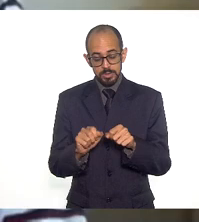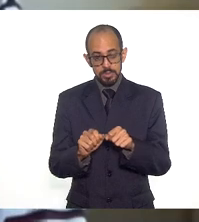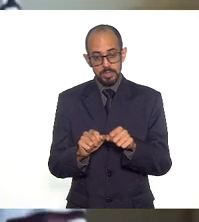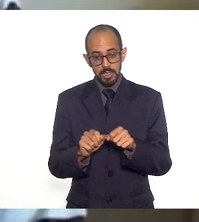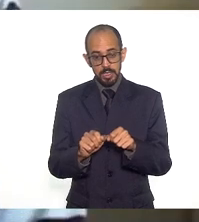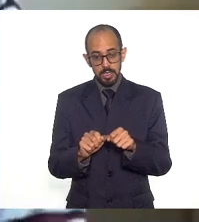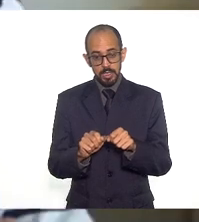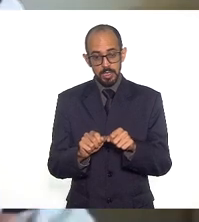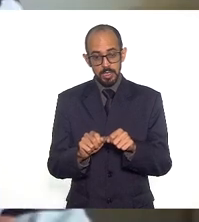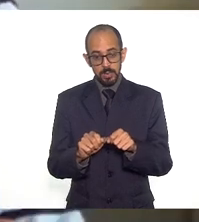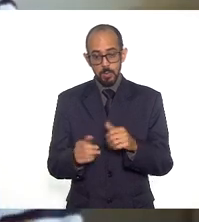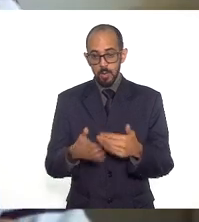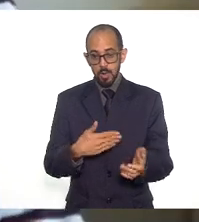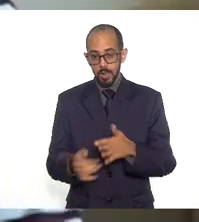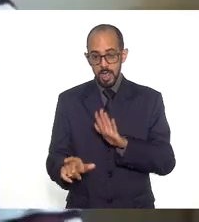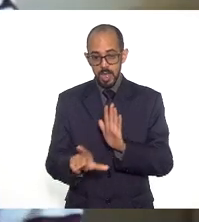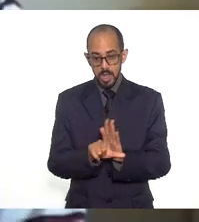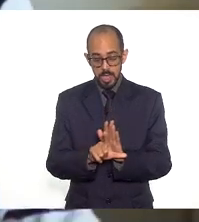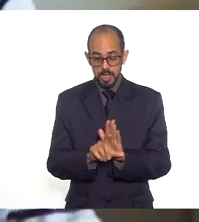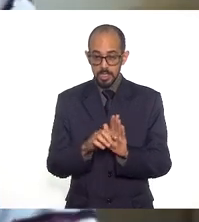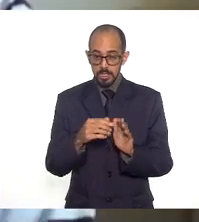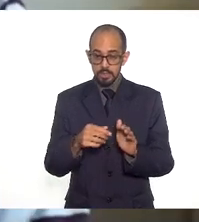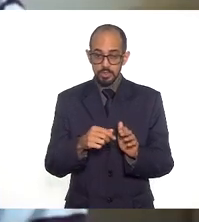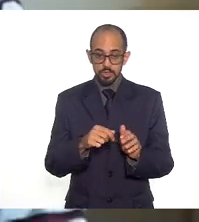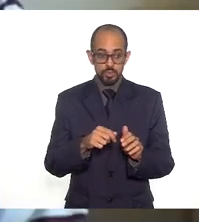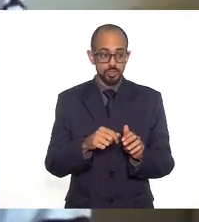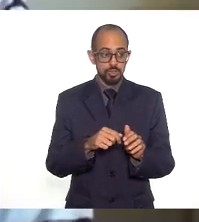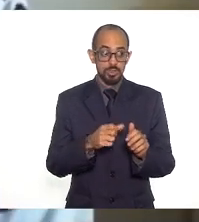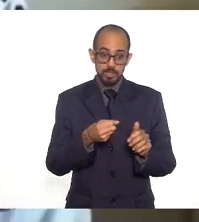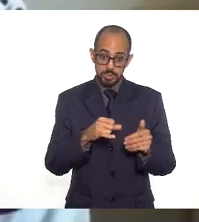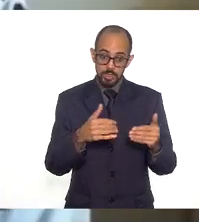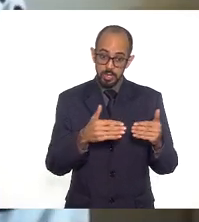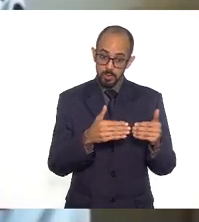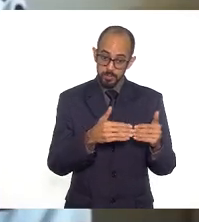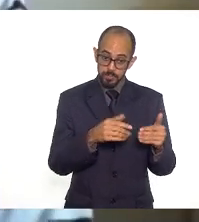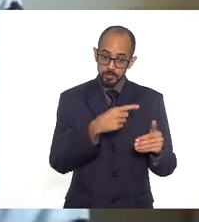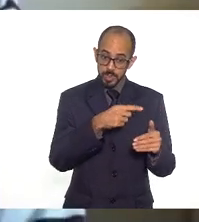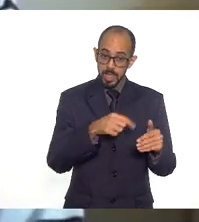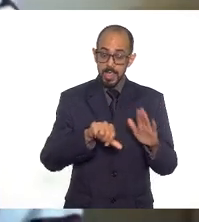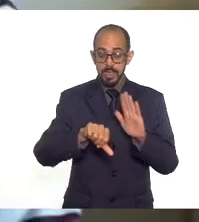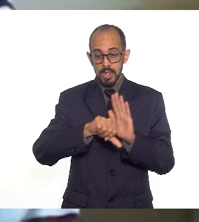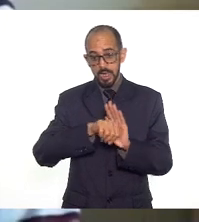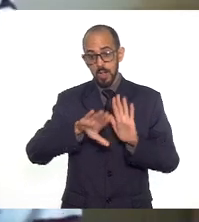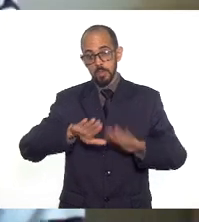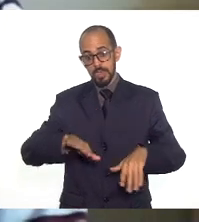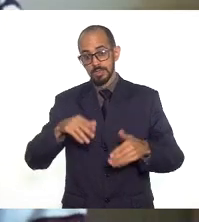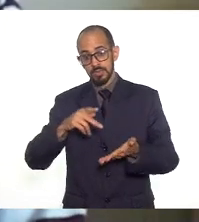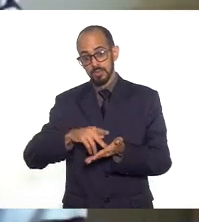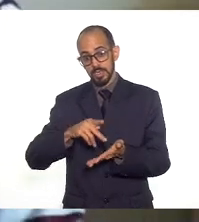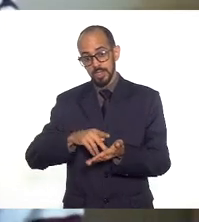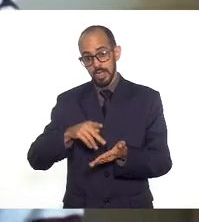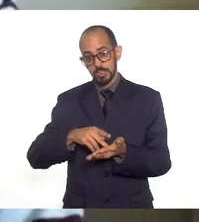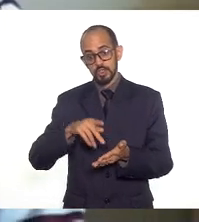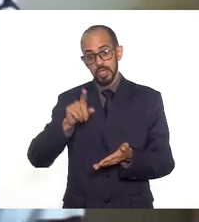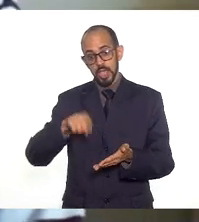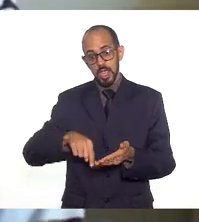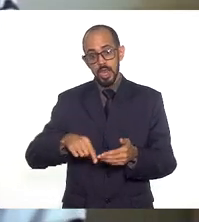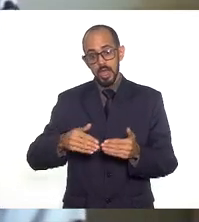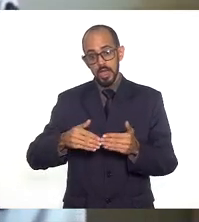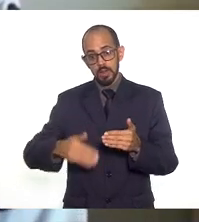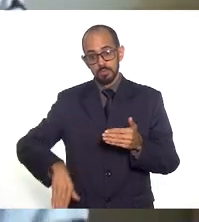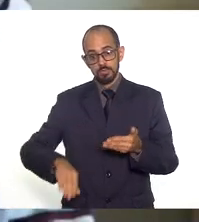já definidos. Se contrariar, é ilegal, mas, na verdade, a ilegalidade é